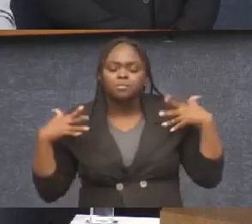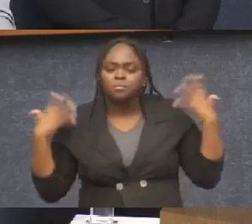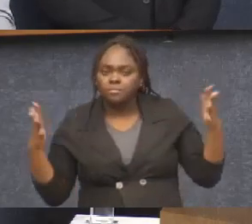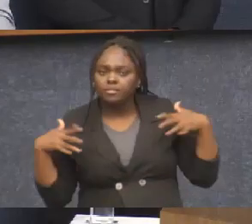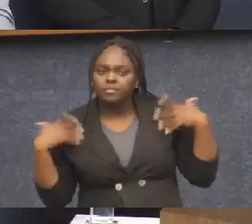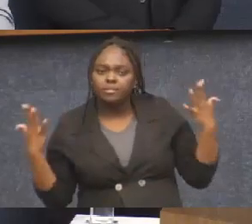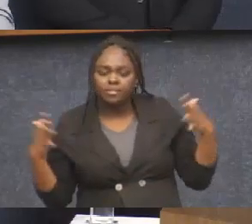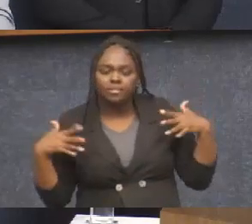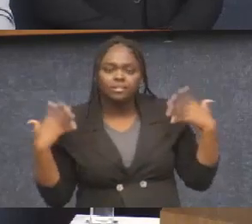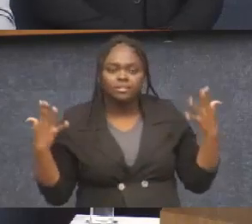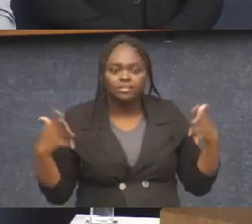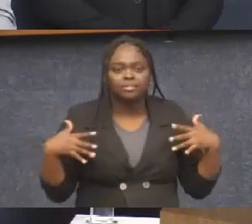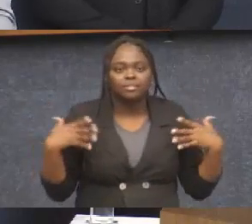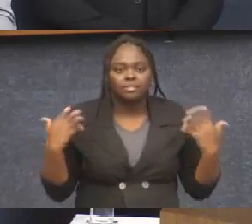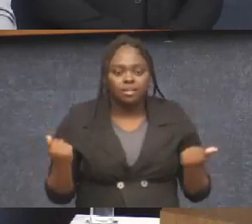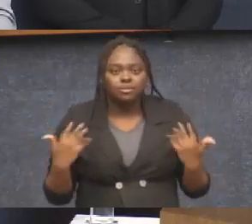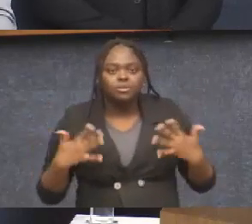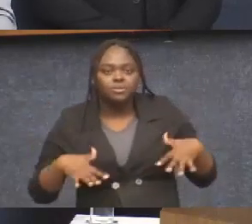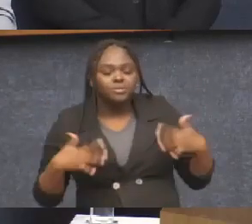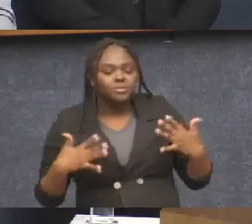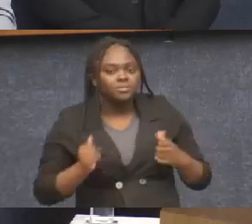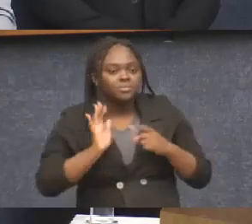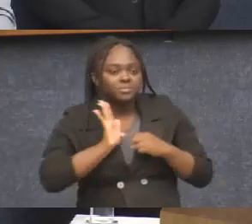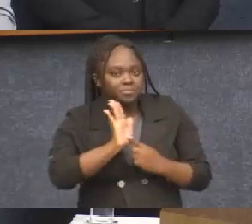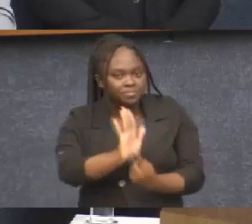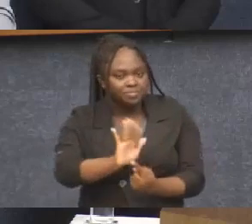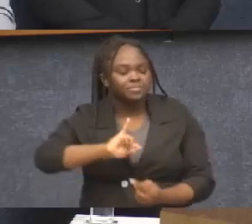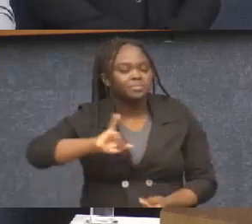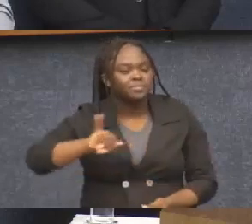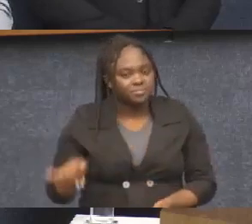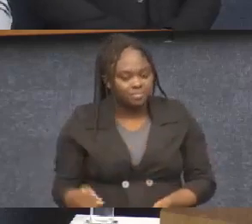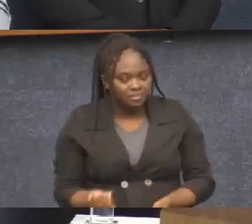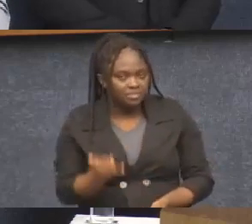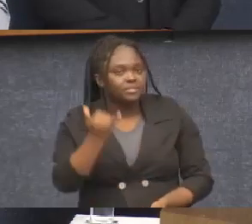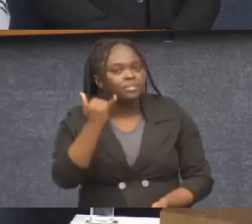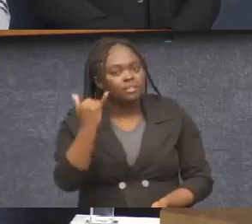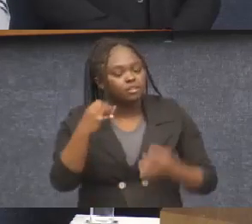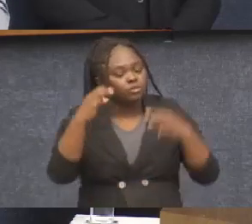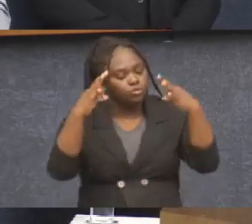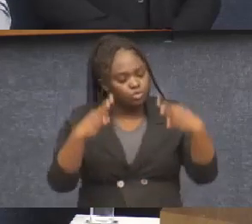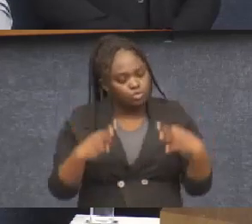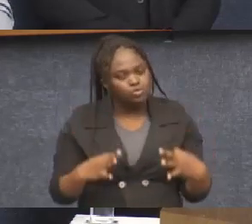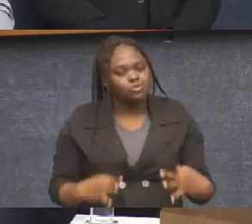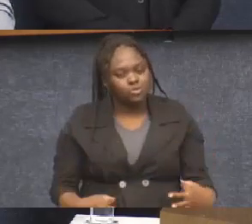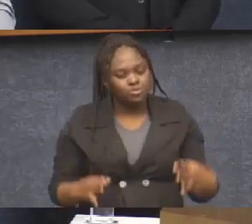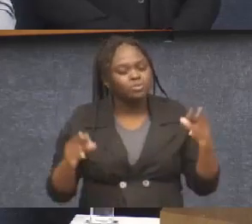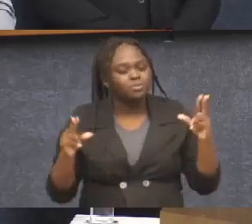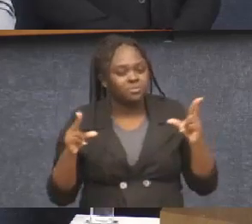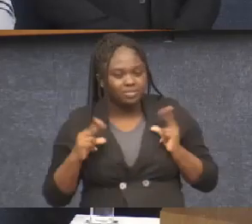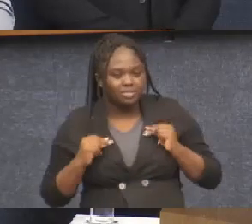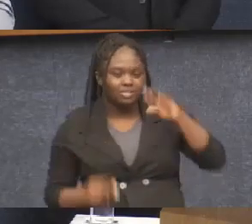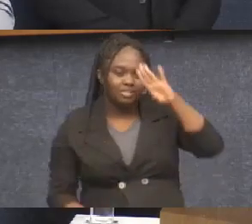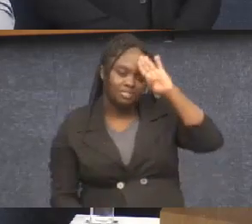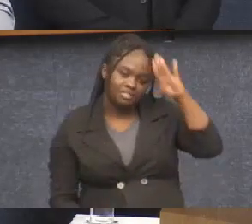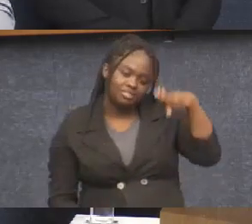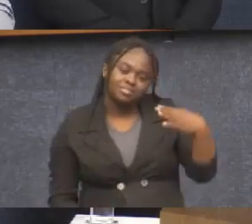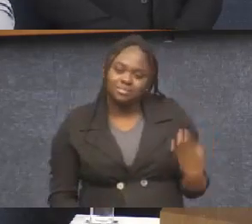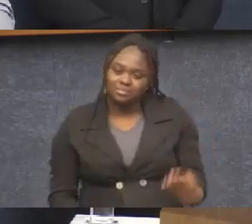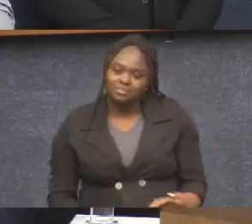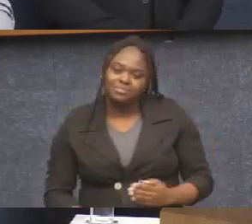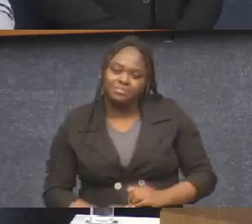satisfação em conceder nesta oportunidade esta justa e merecida